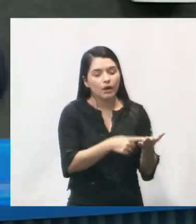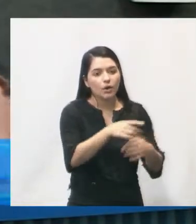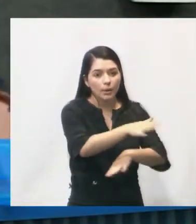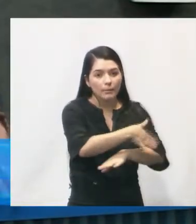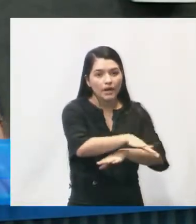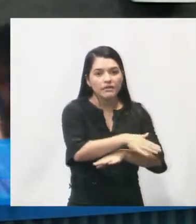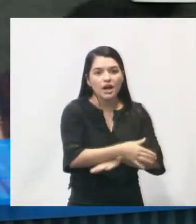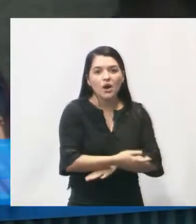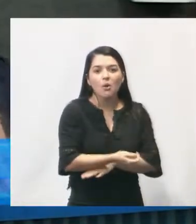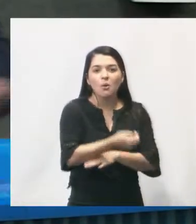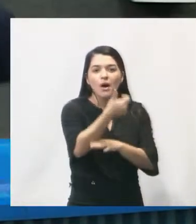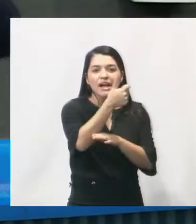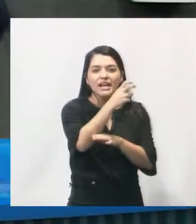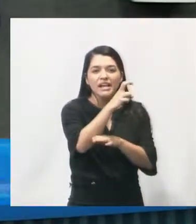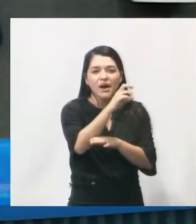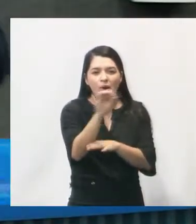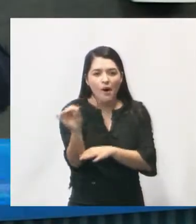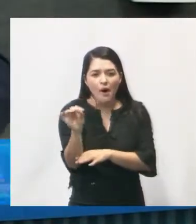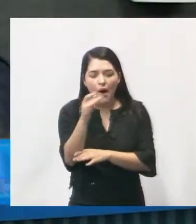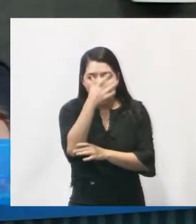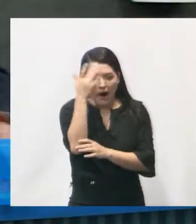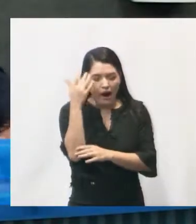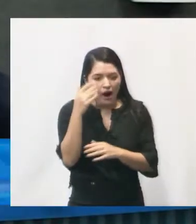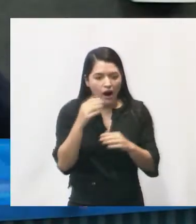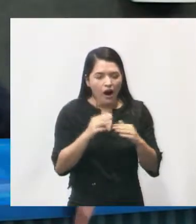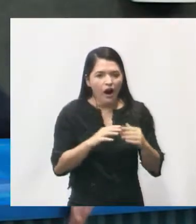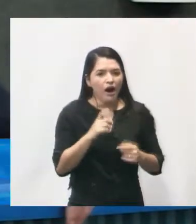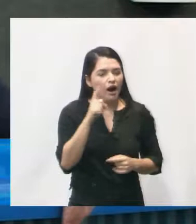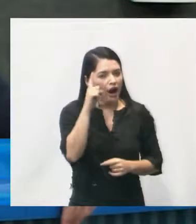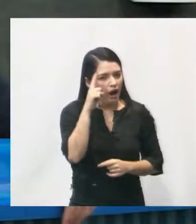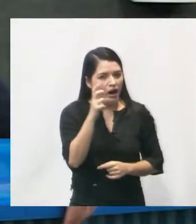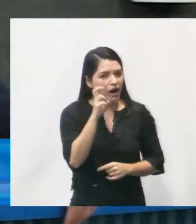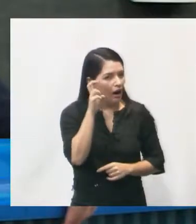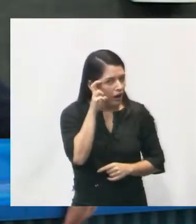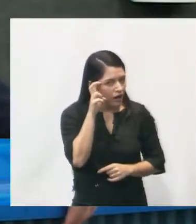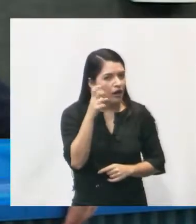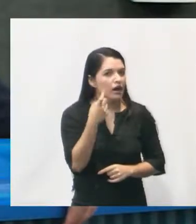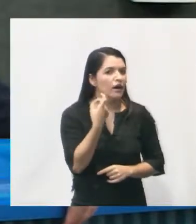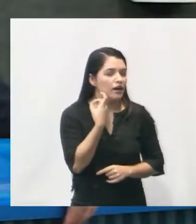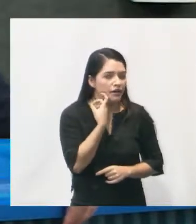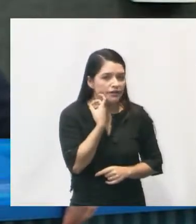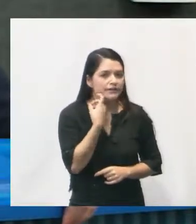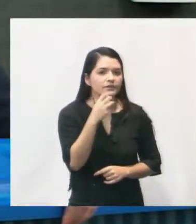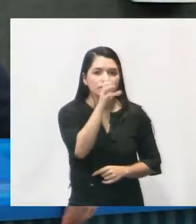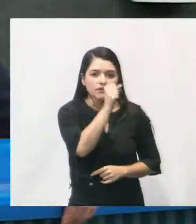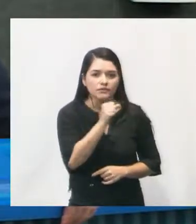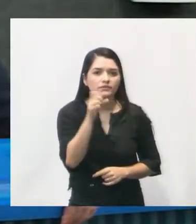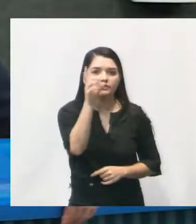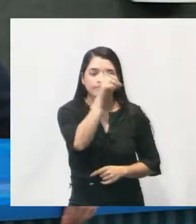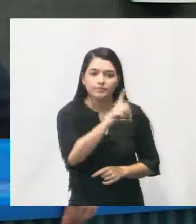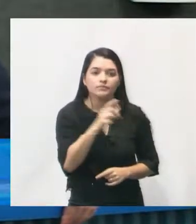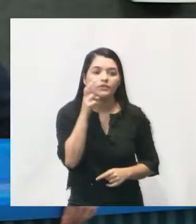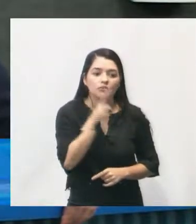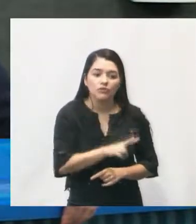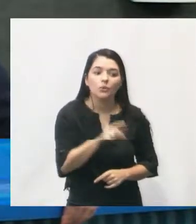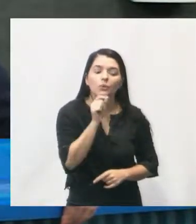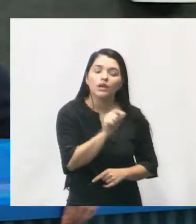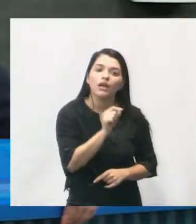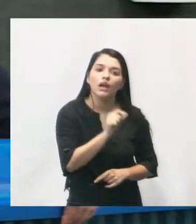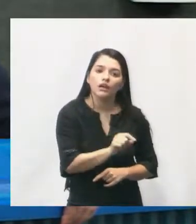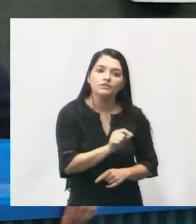100 comerciantes. Numa quinta, numa sexta, num sábado e um domingo. E sabe o que eu ouvi dos comerciantes, vereadora Neuzinha? É o